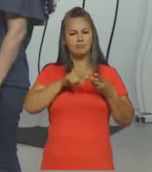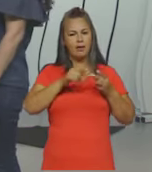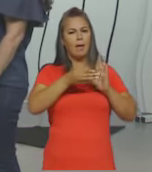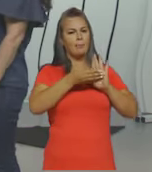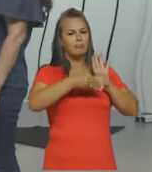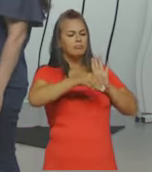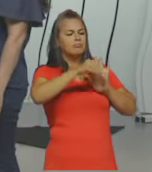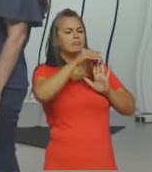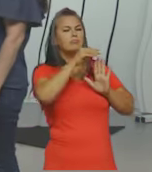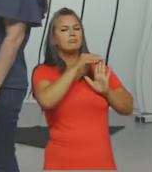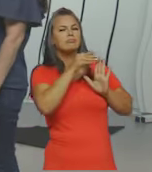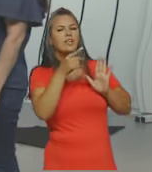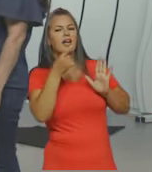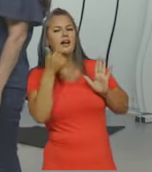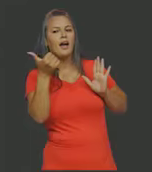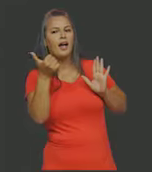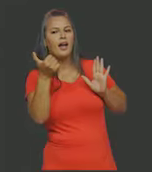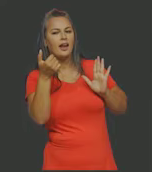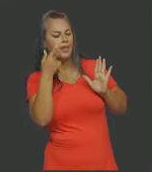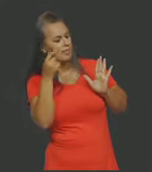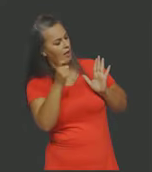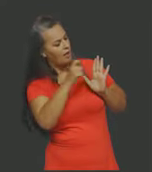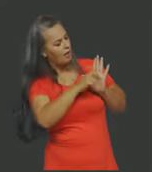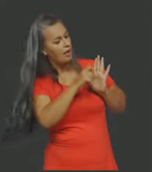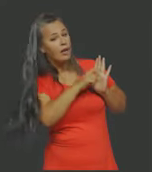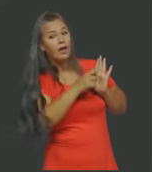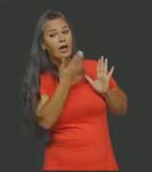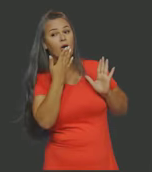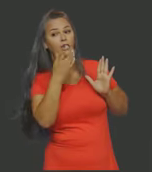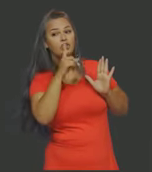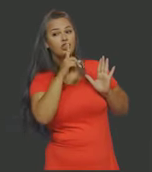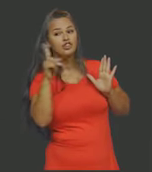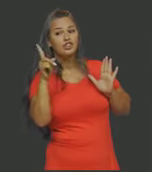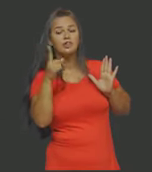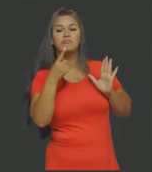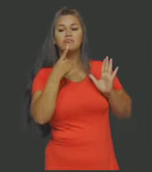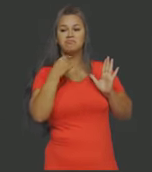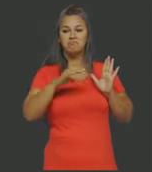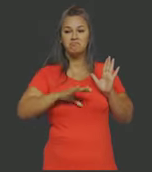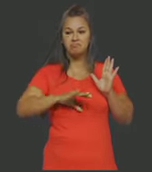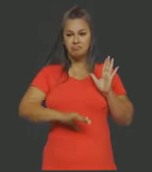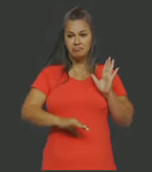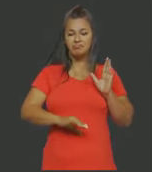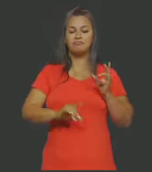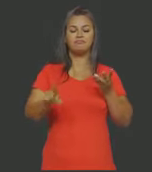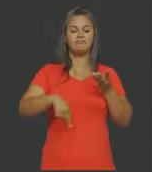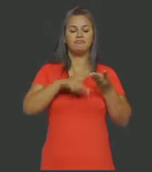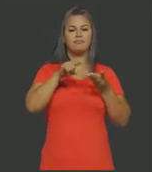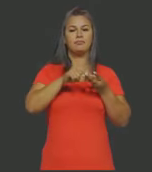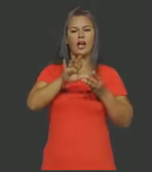isso nos outros anos, podem ficar tranquilo. E aqui, gente, para finalizar,